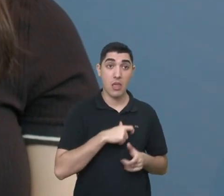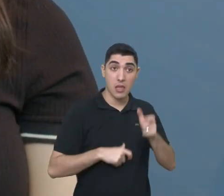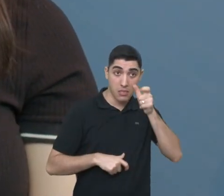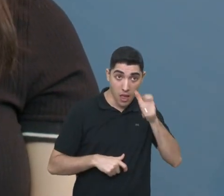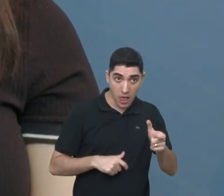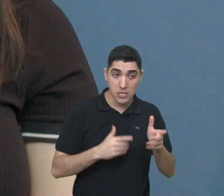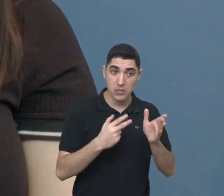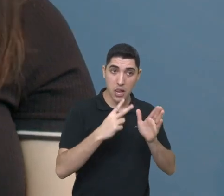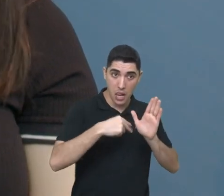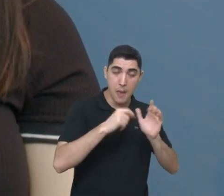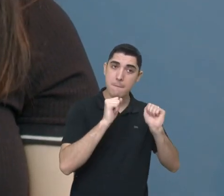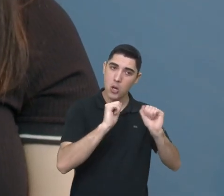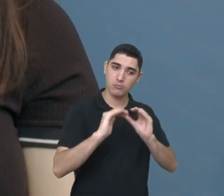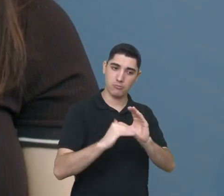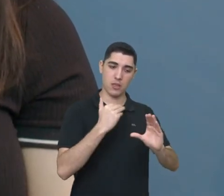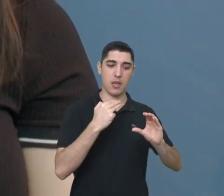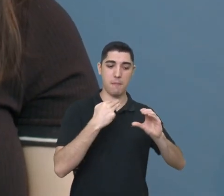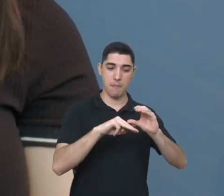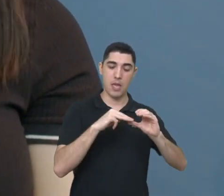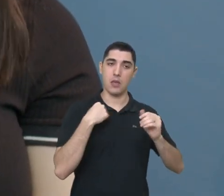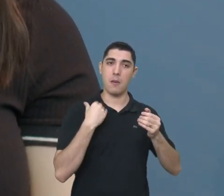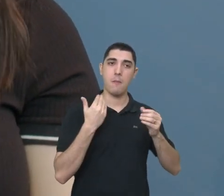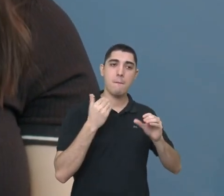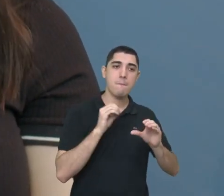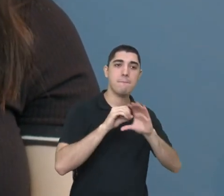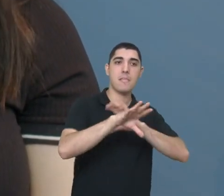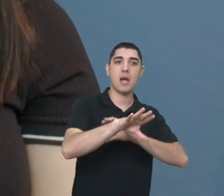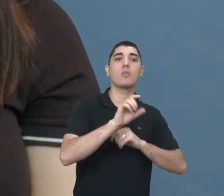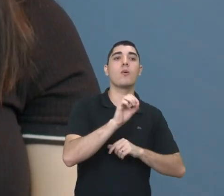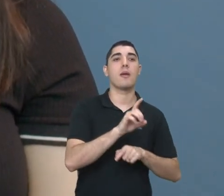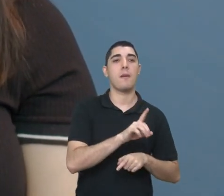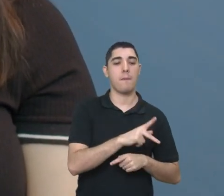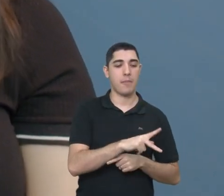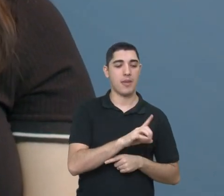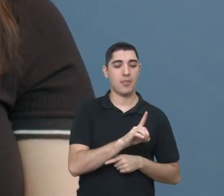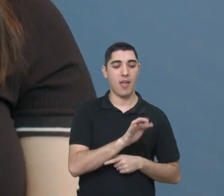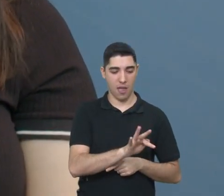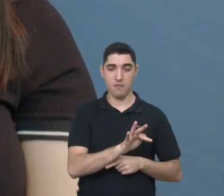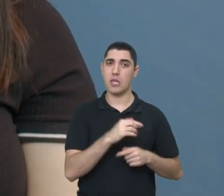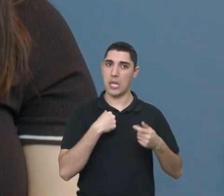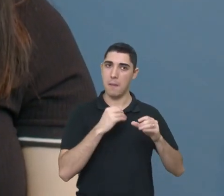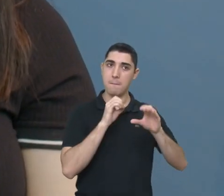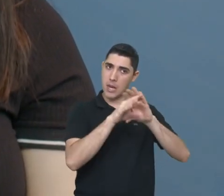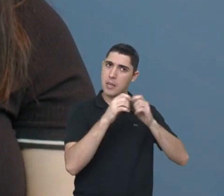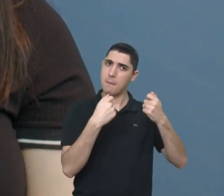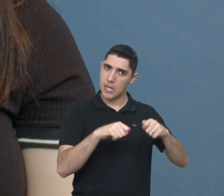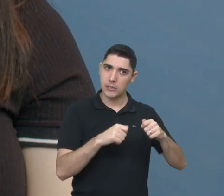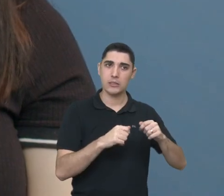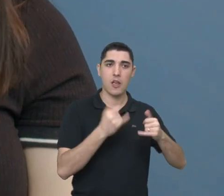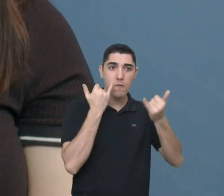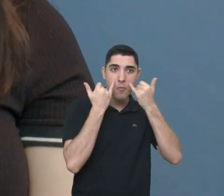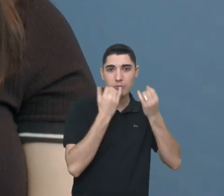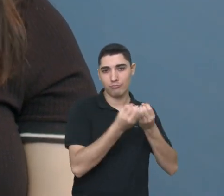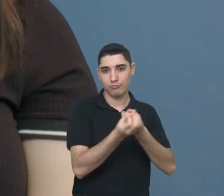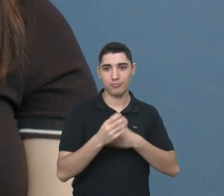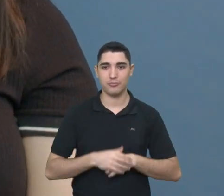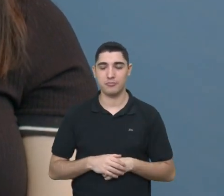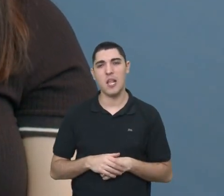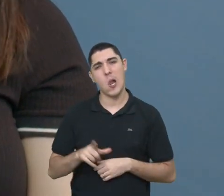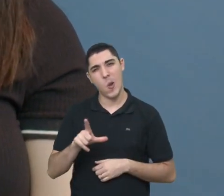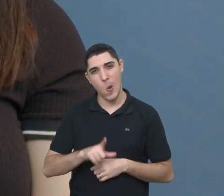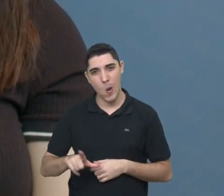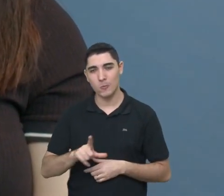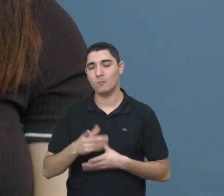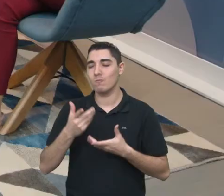se interessar em ler, pode me mandar um e-mail que eu envio o PDF. Eu acho que a gente precisa compartilhar informação mesmo sobre isso.